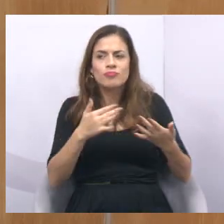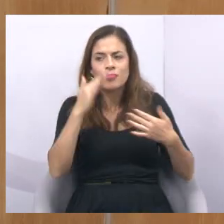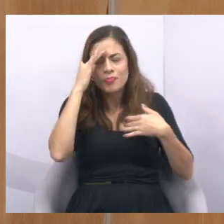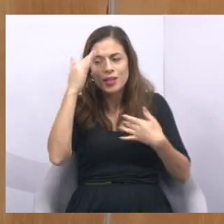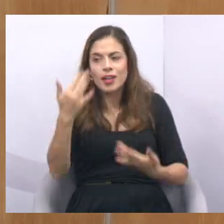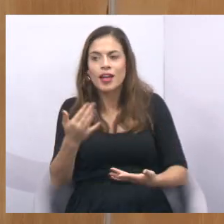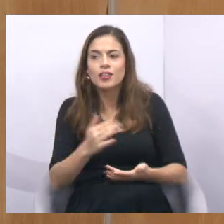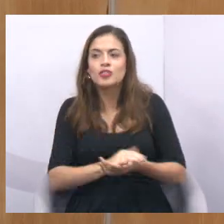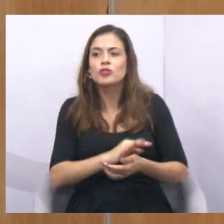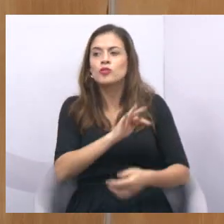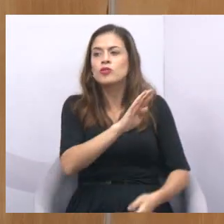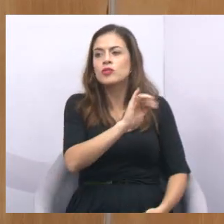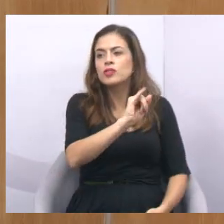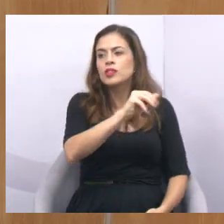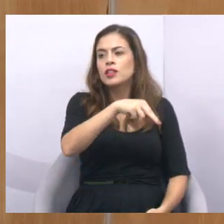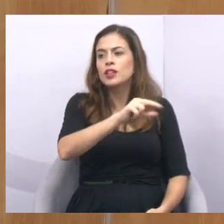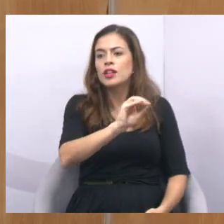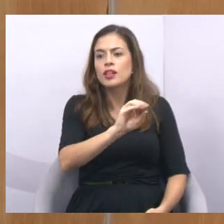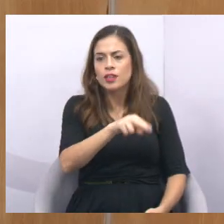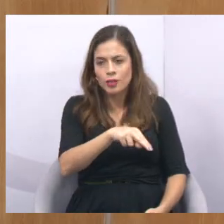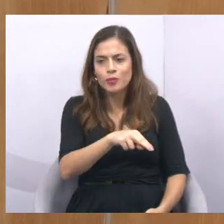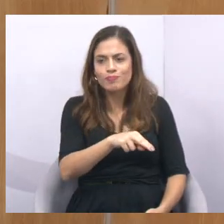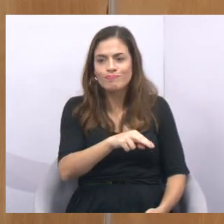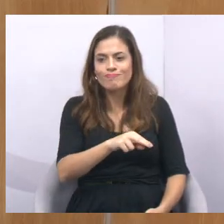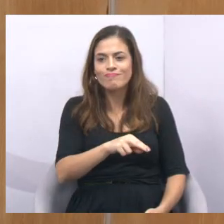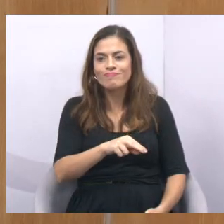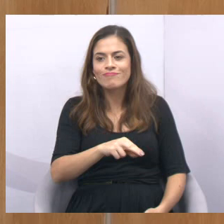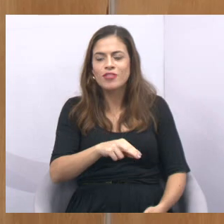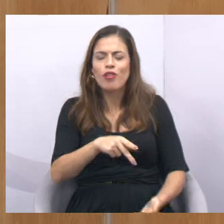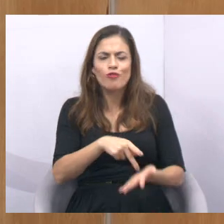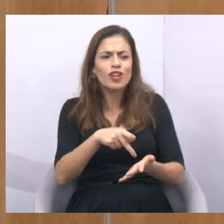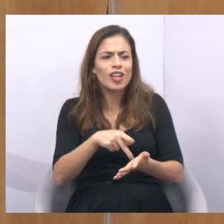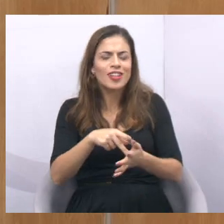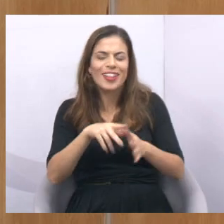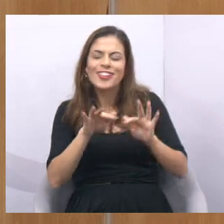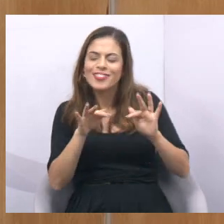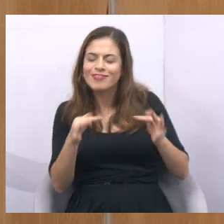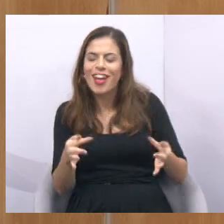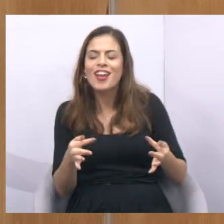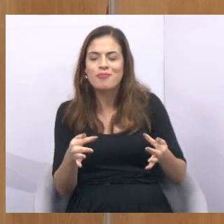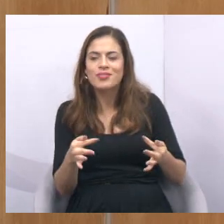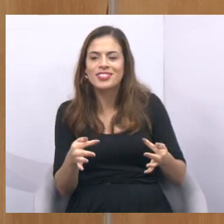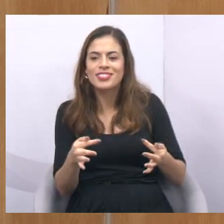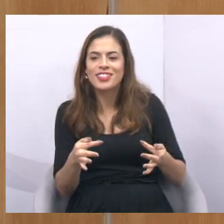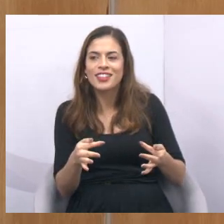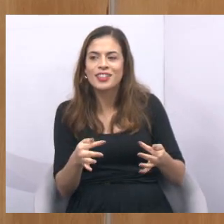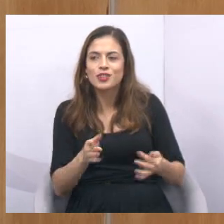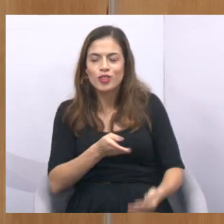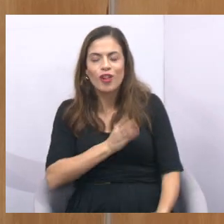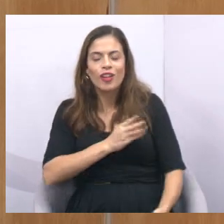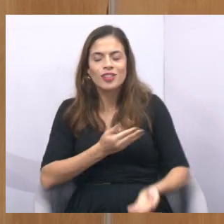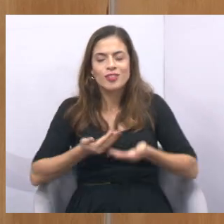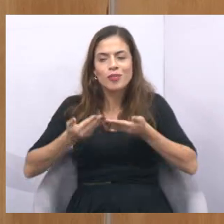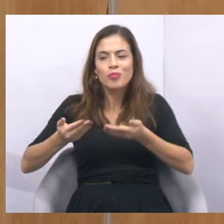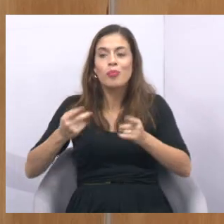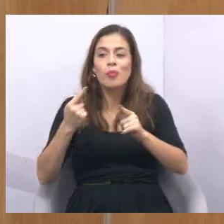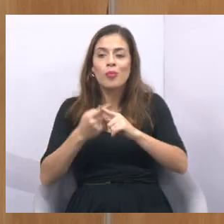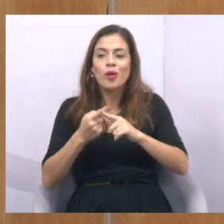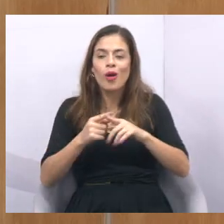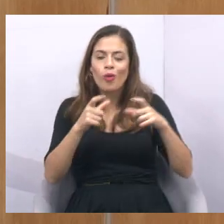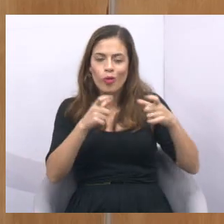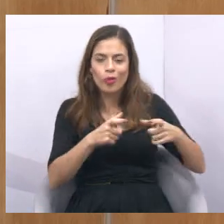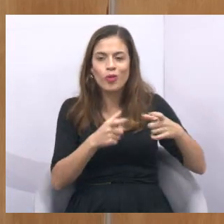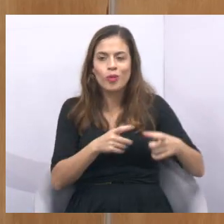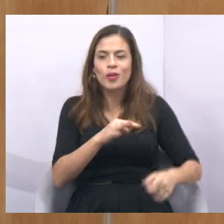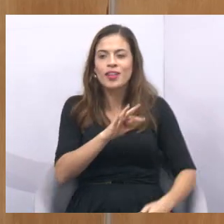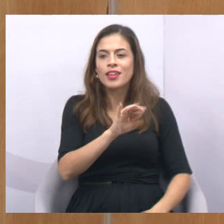aquela homenagem. Uma pequena homenagem, mas verdadeira, sincera mesmo, de coração. O Trianon tem muito agradecimento a você, porque